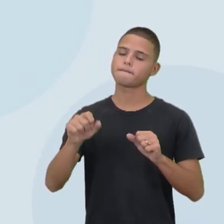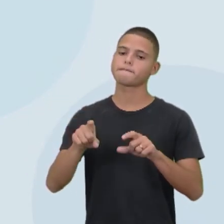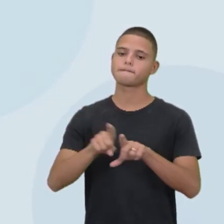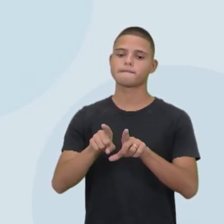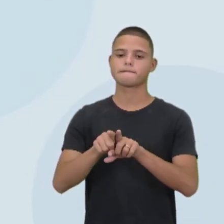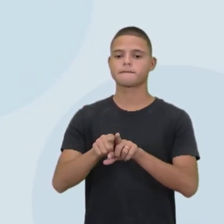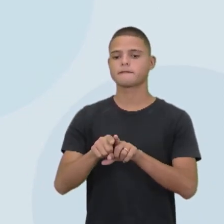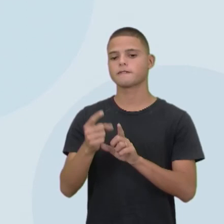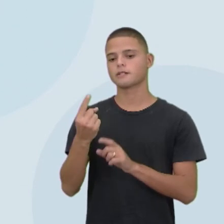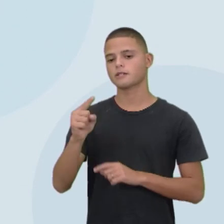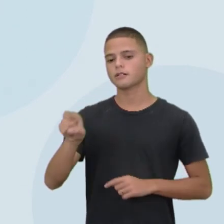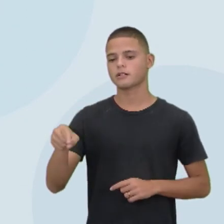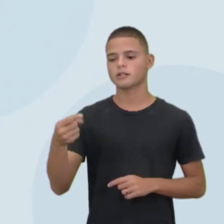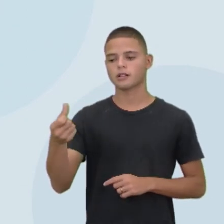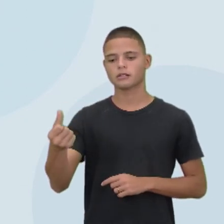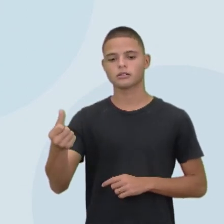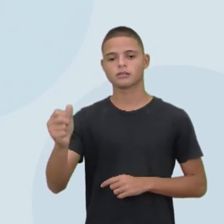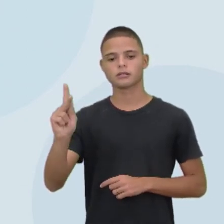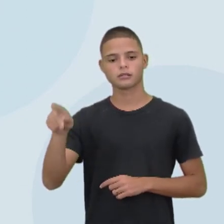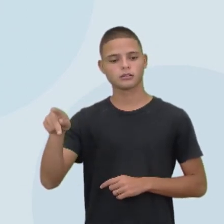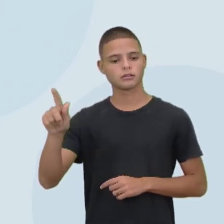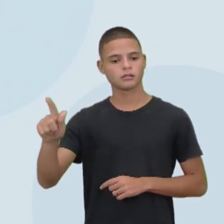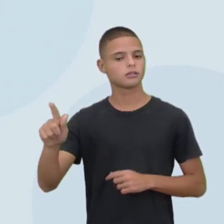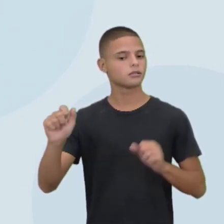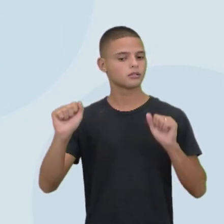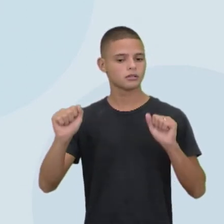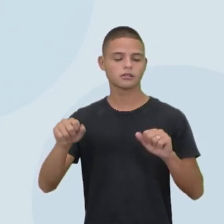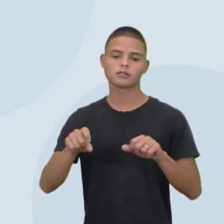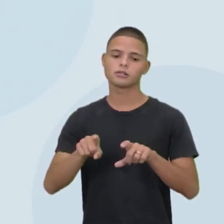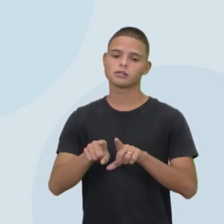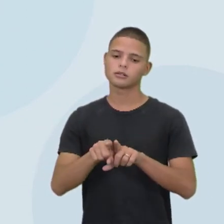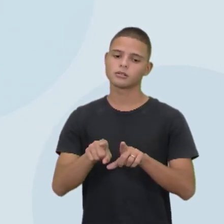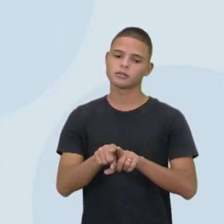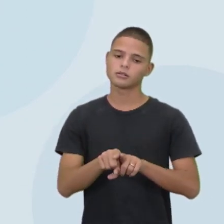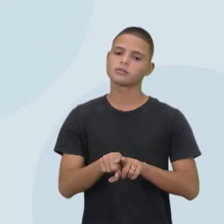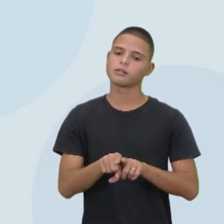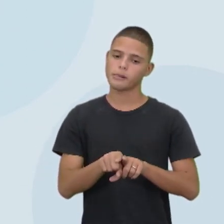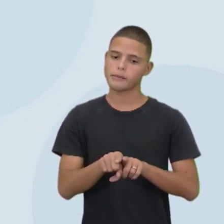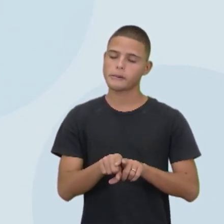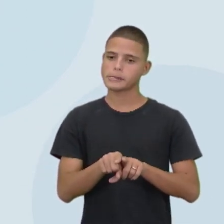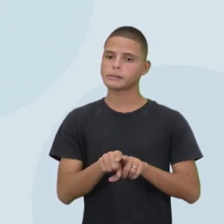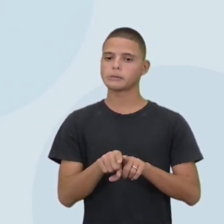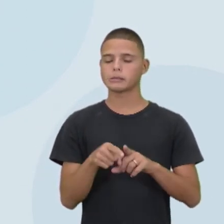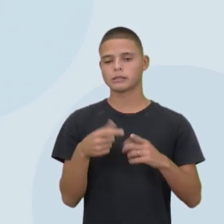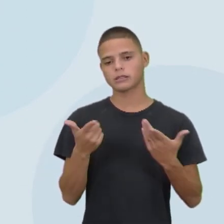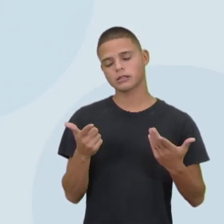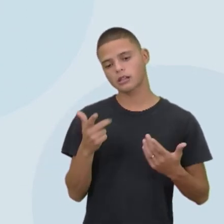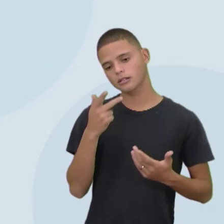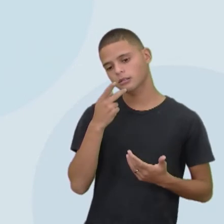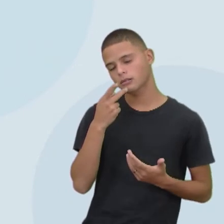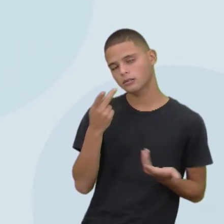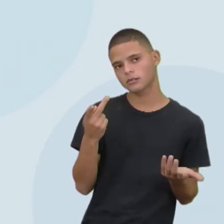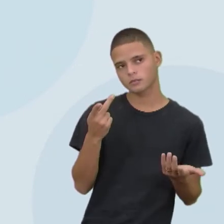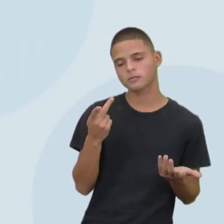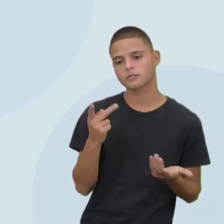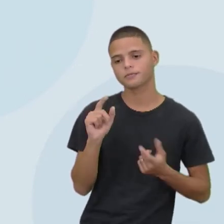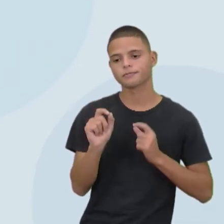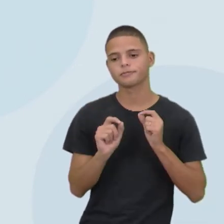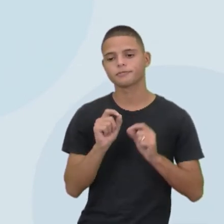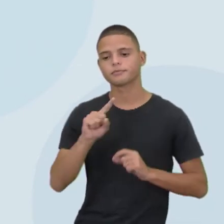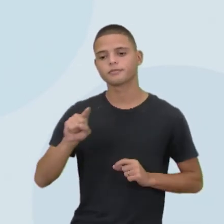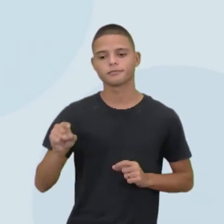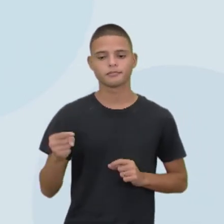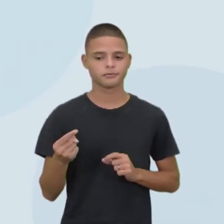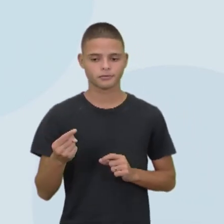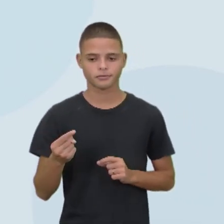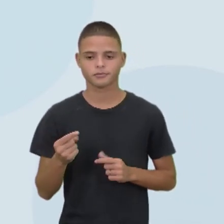pode pesar 0,786 quilogramas também. E aí a gente está falando do quê? A gente está falando